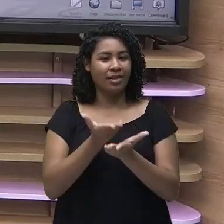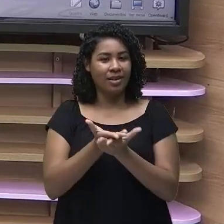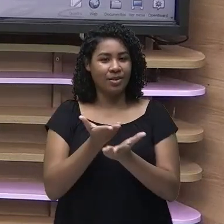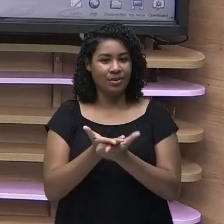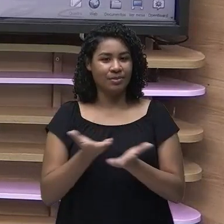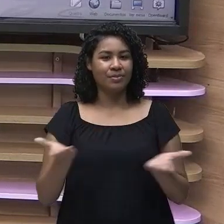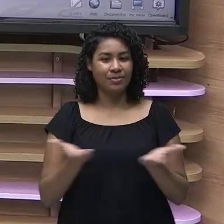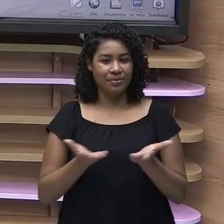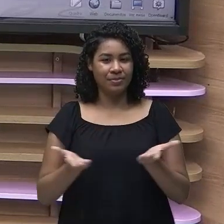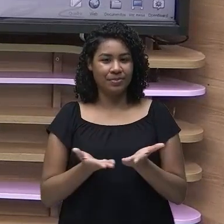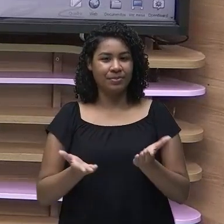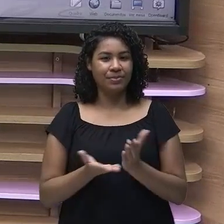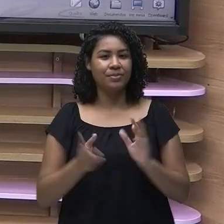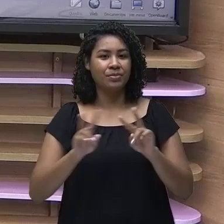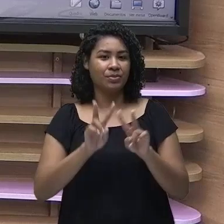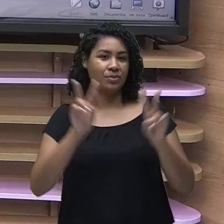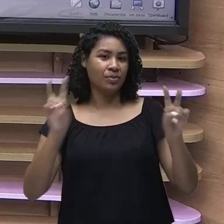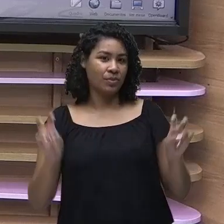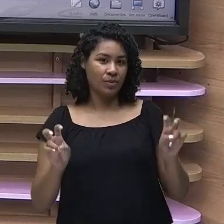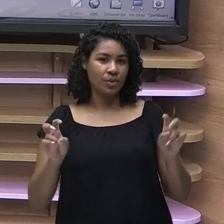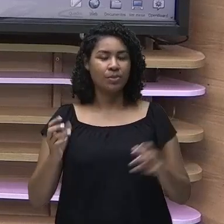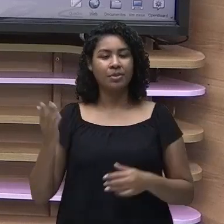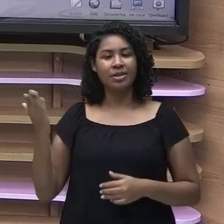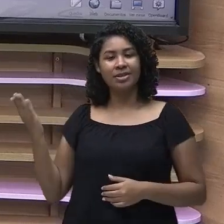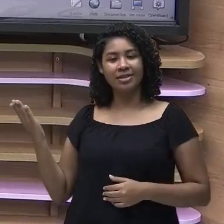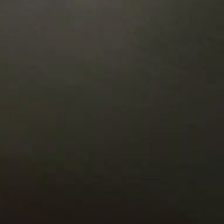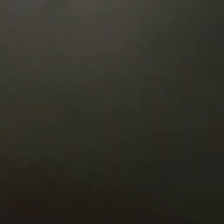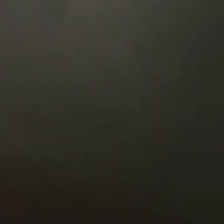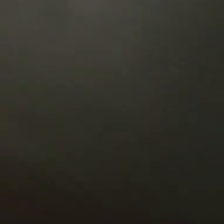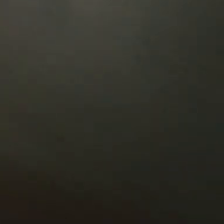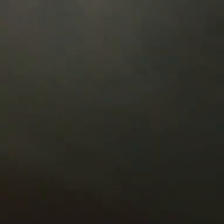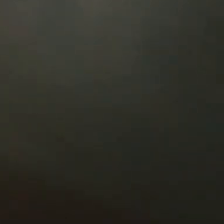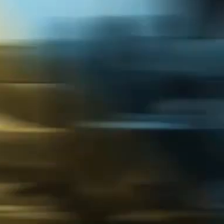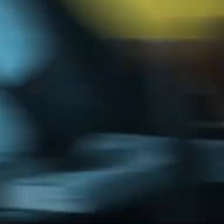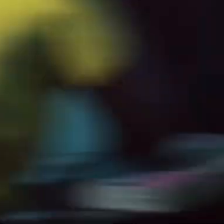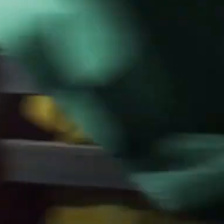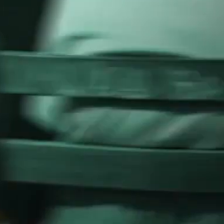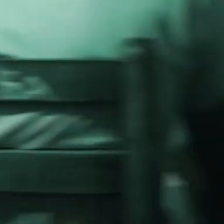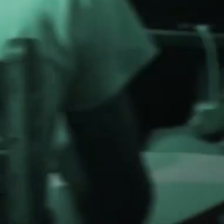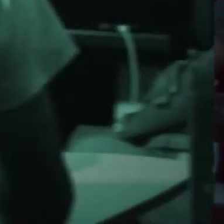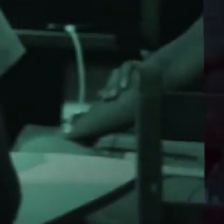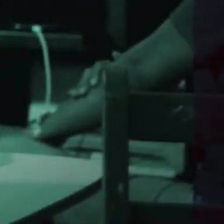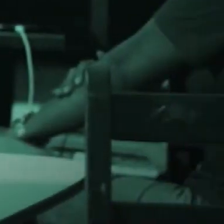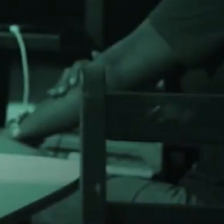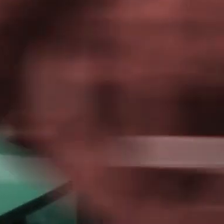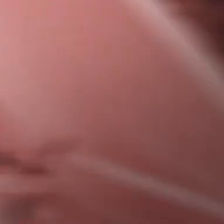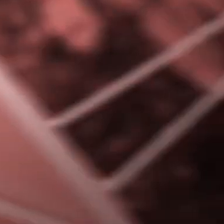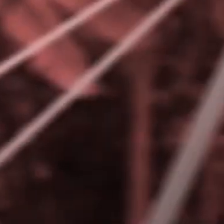nossa aula de hoje sobre camada de ozônio.